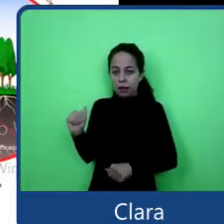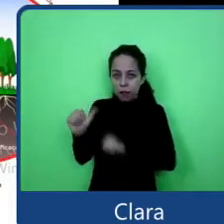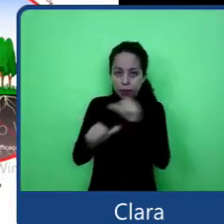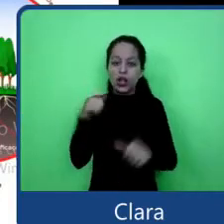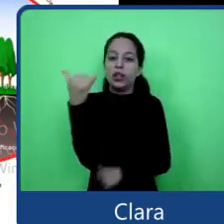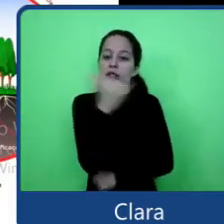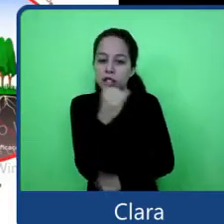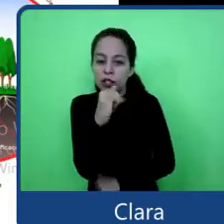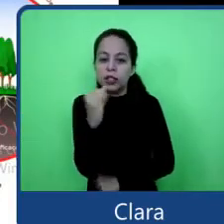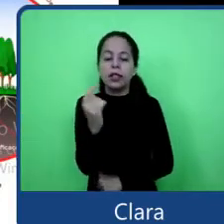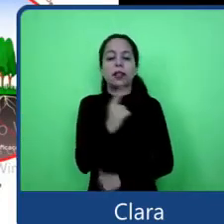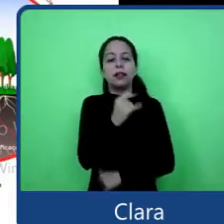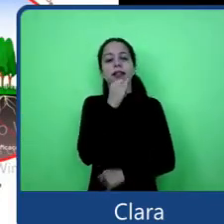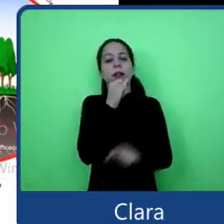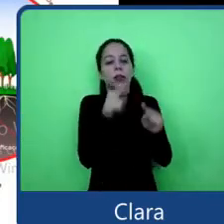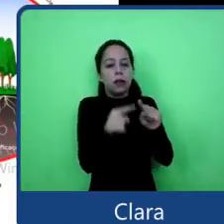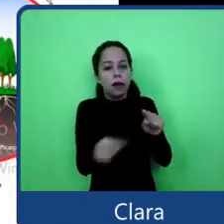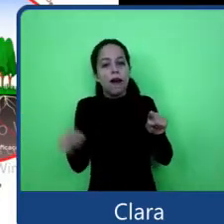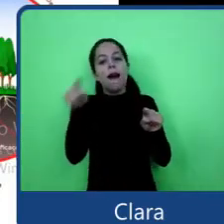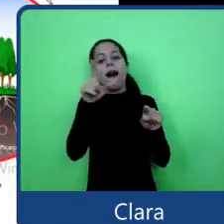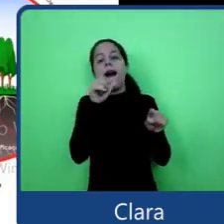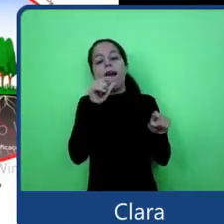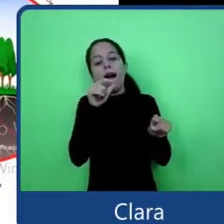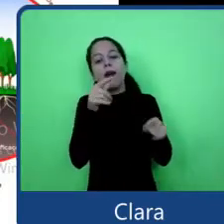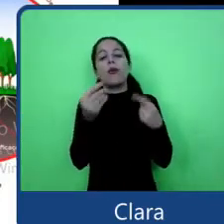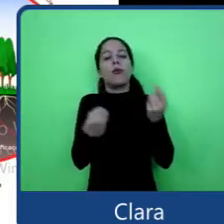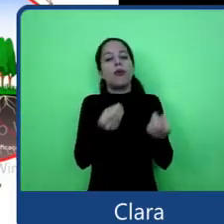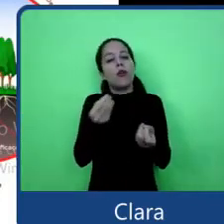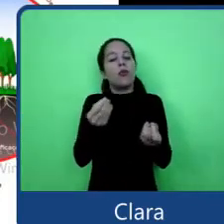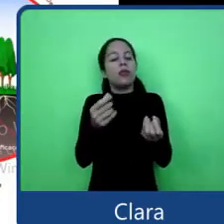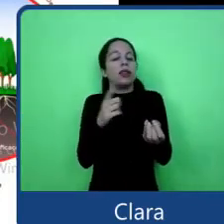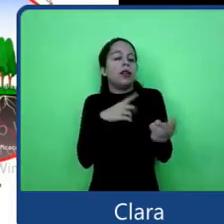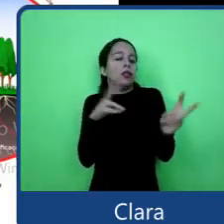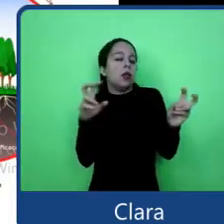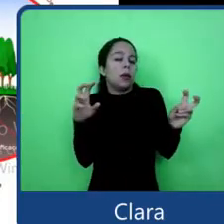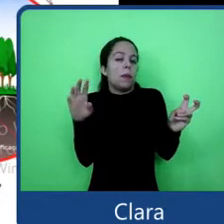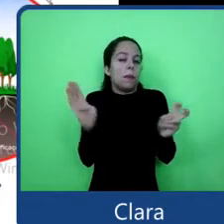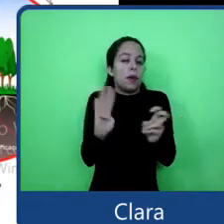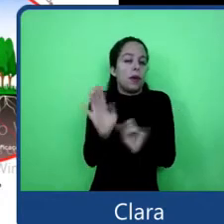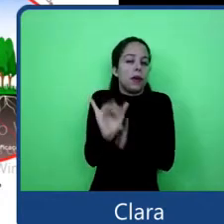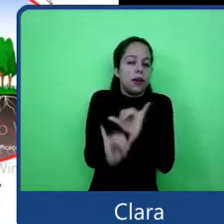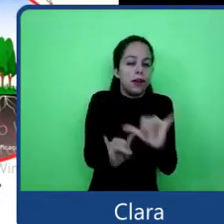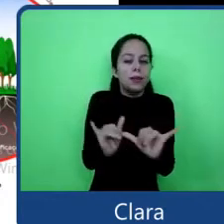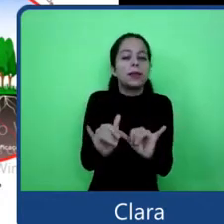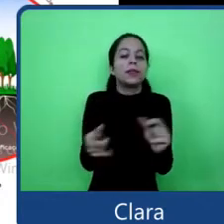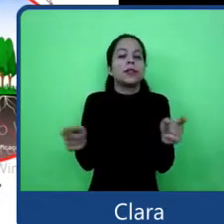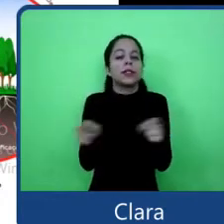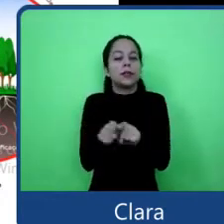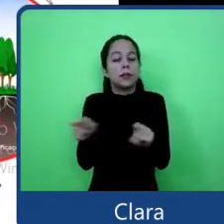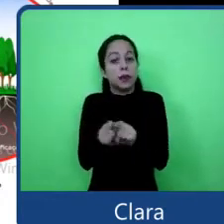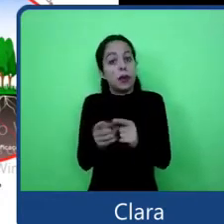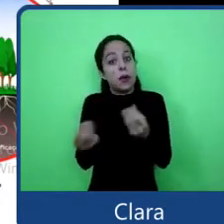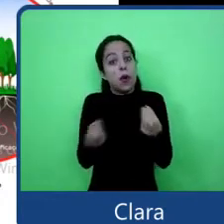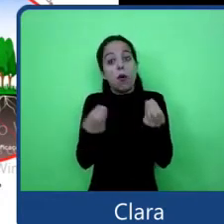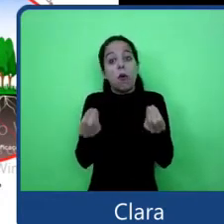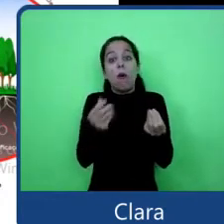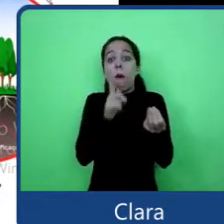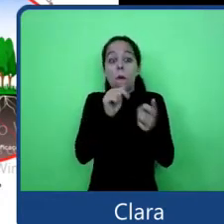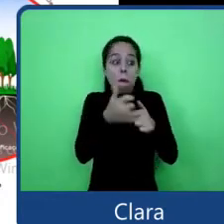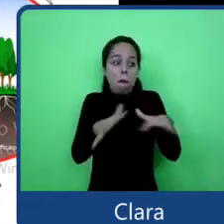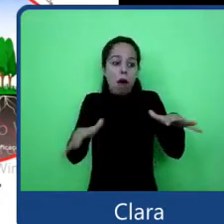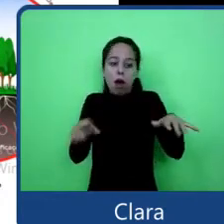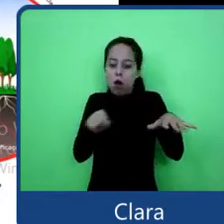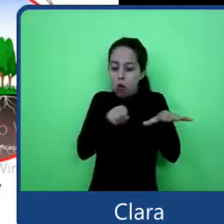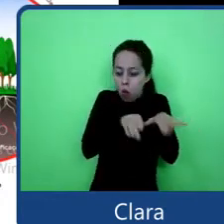da água, os ciclos biogeoquímicos, o próprio movimento das correntes oceânicas, as correntes de ar,